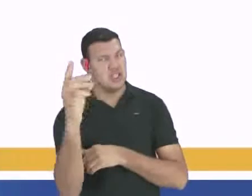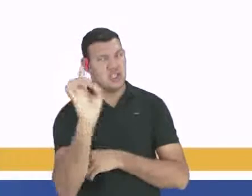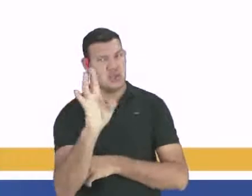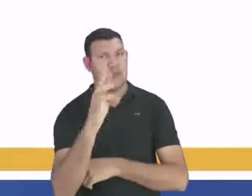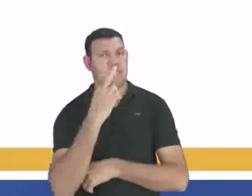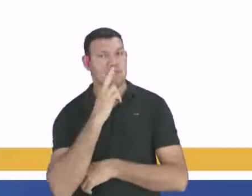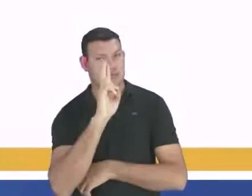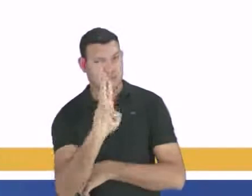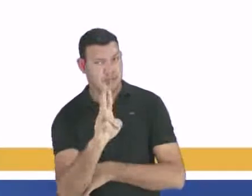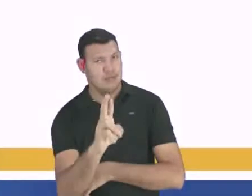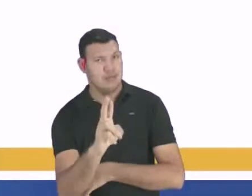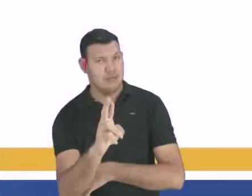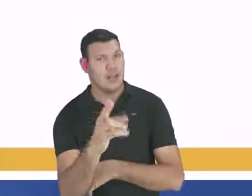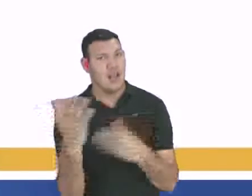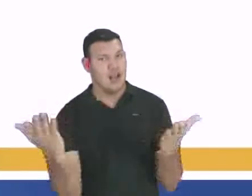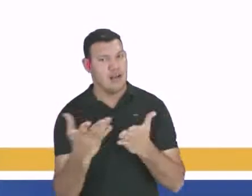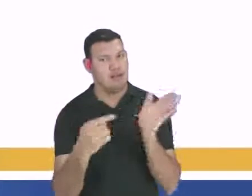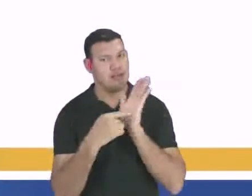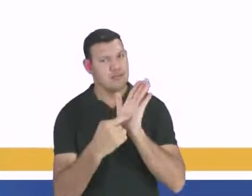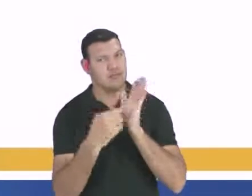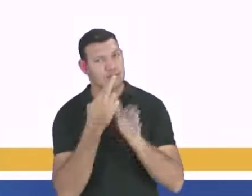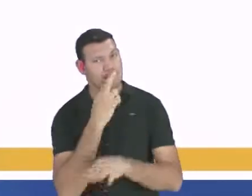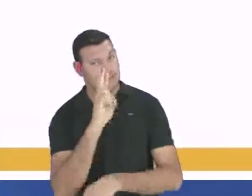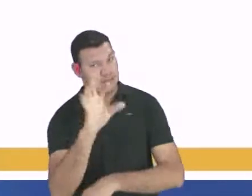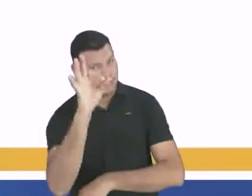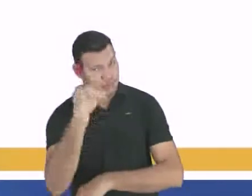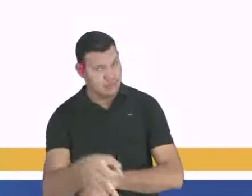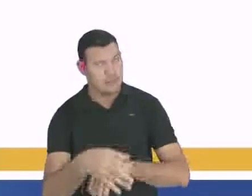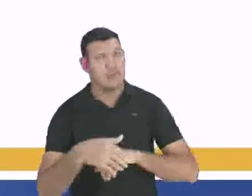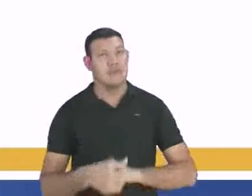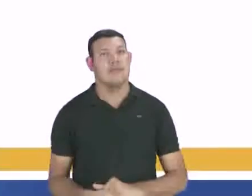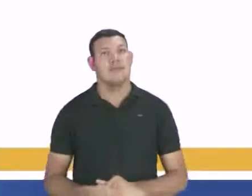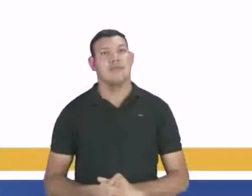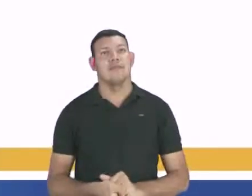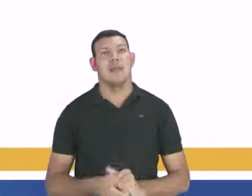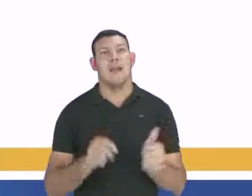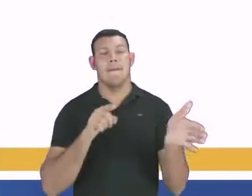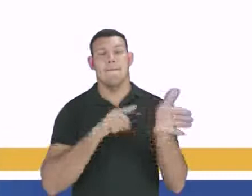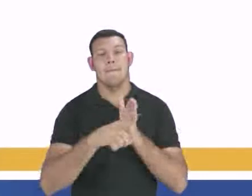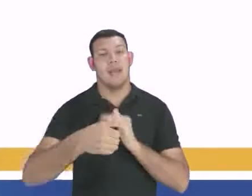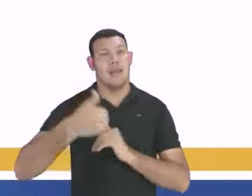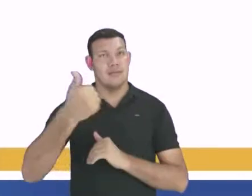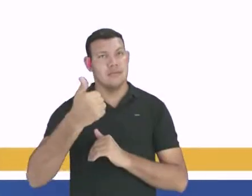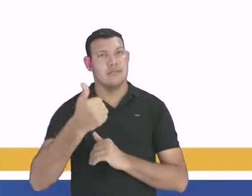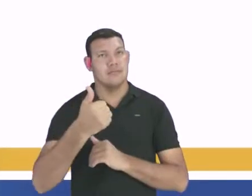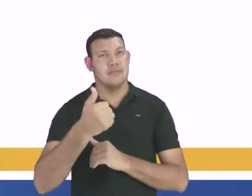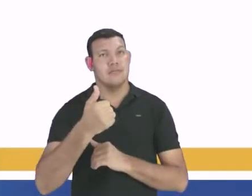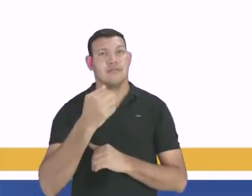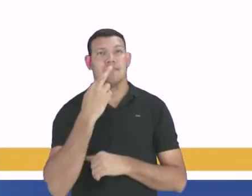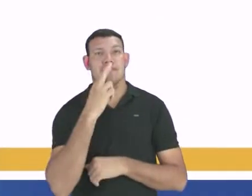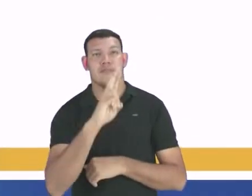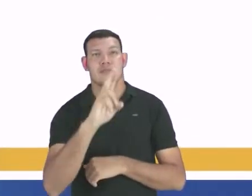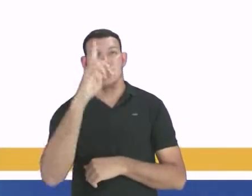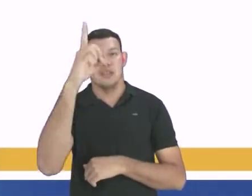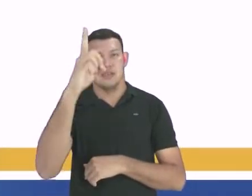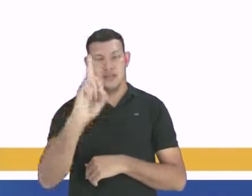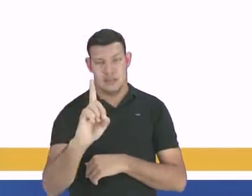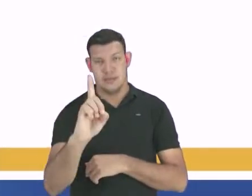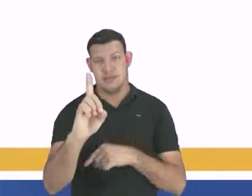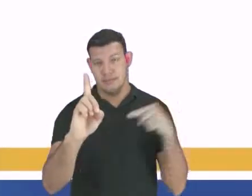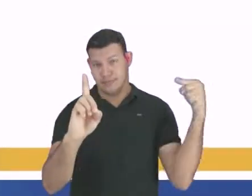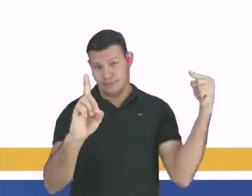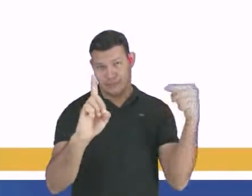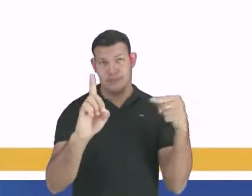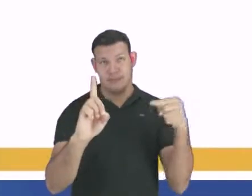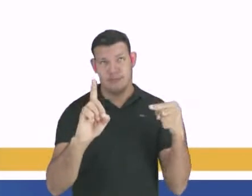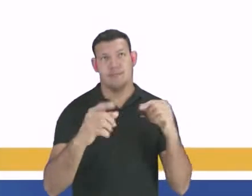aí. Vou passar a resposta agora, tá? Da questão 1, a resposta é a letra D, tá? Então, pensar criticamente é você